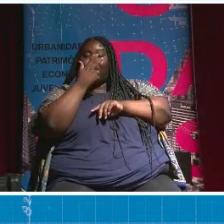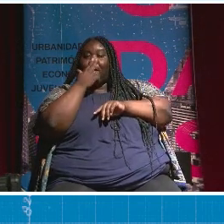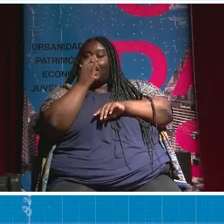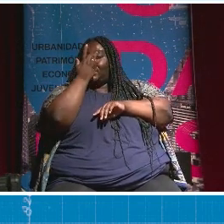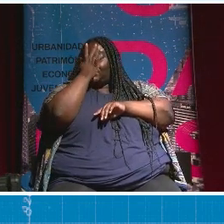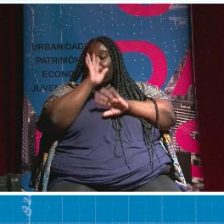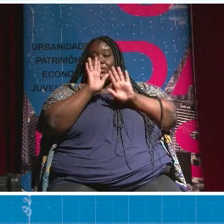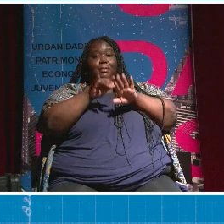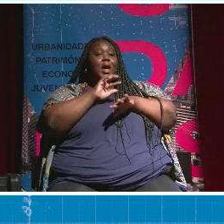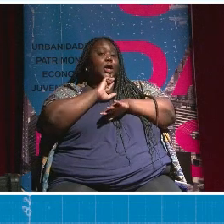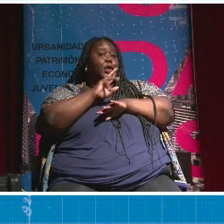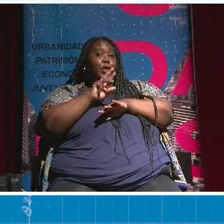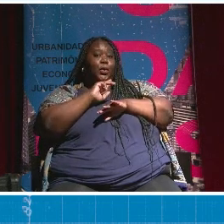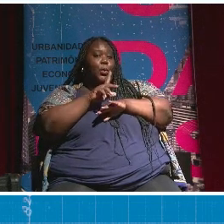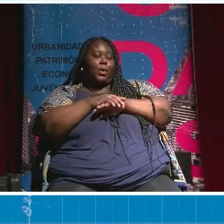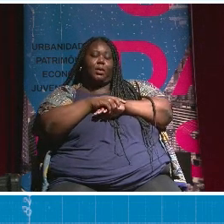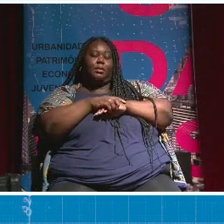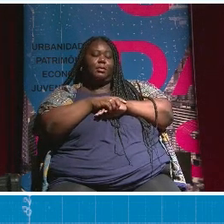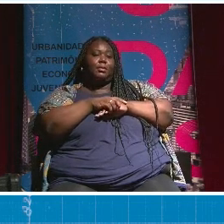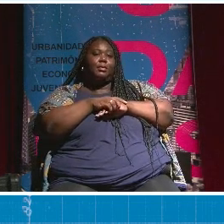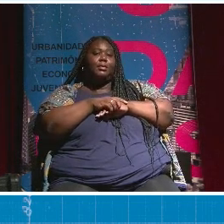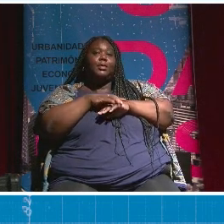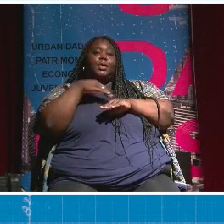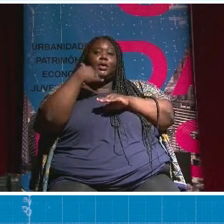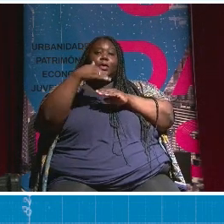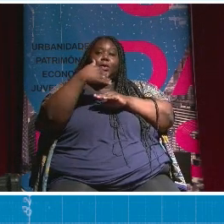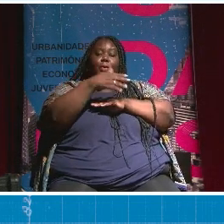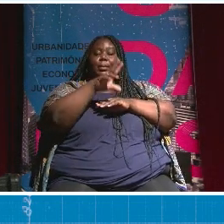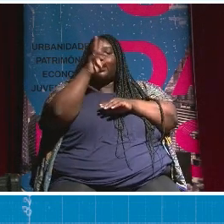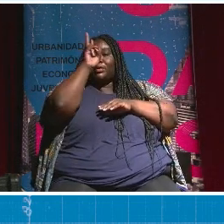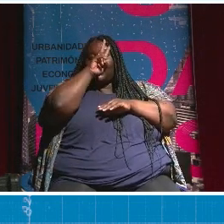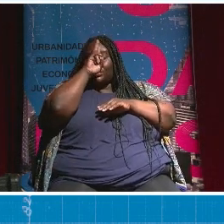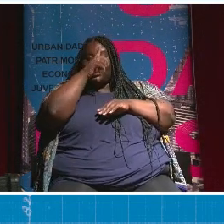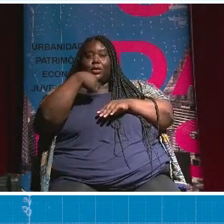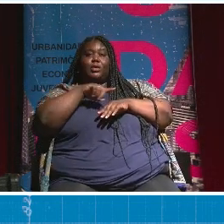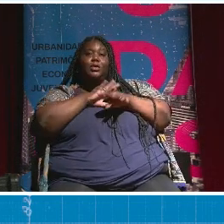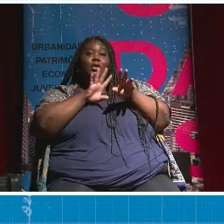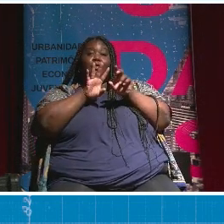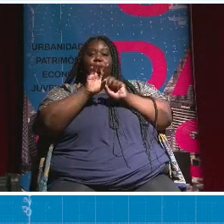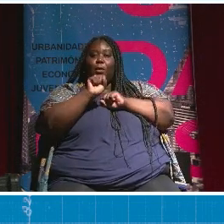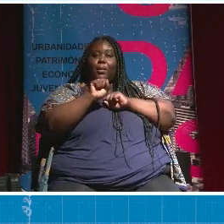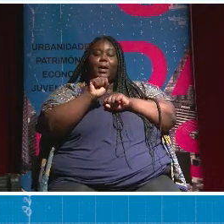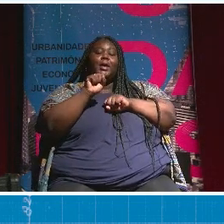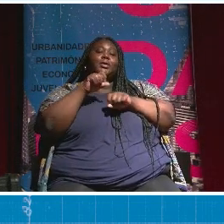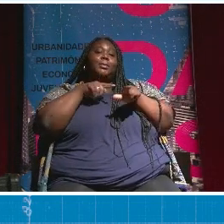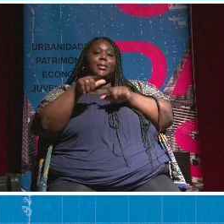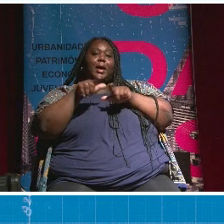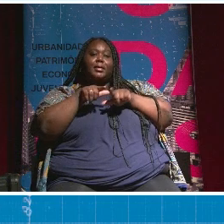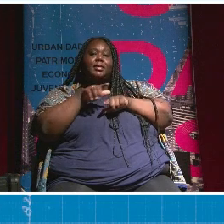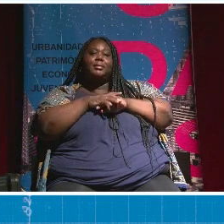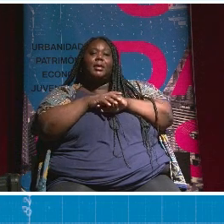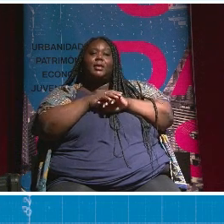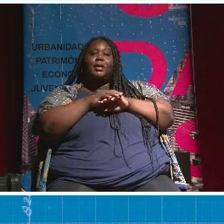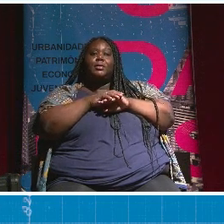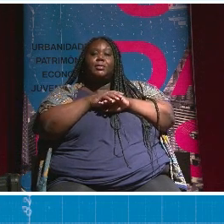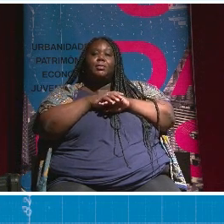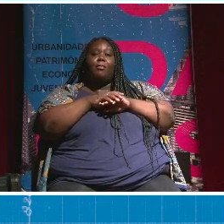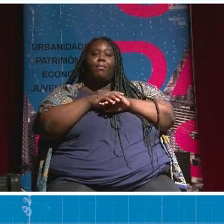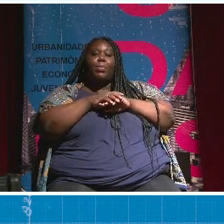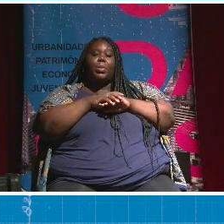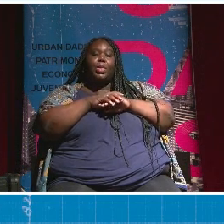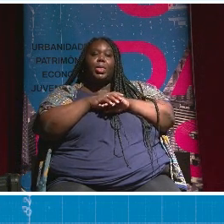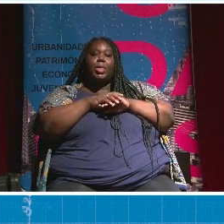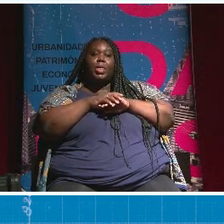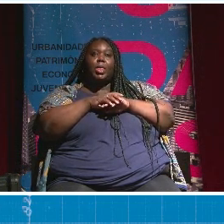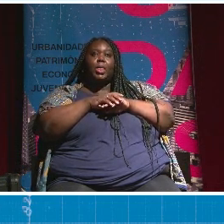mas não é simples. Ainda mais num processo histórico que nós somos formados para trabalhar pelo self, pelo indivíduo,